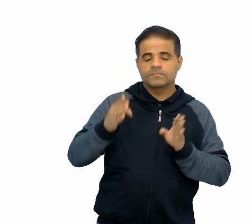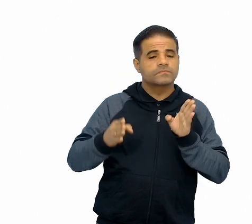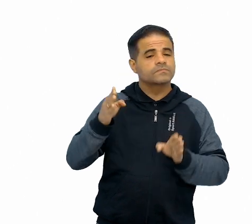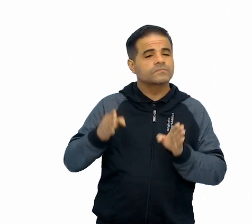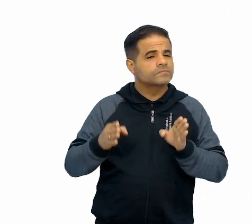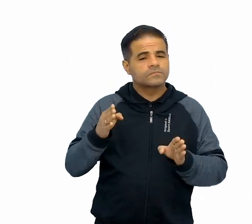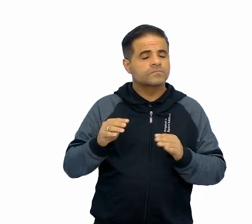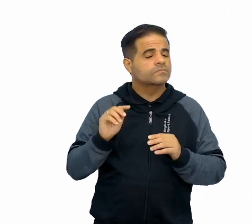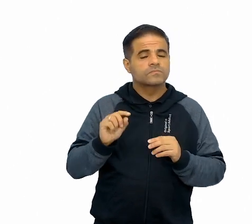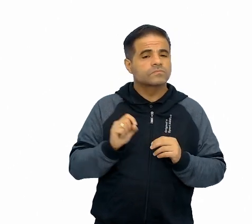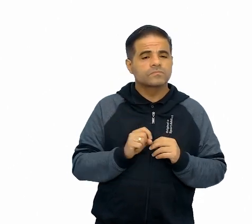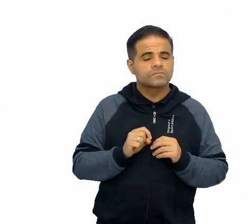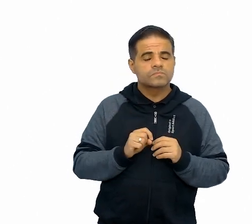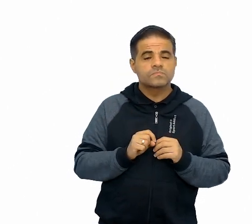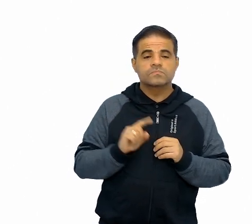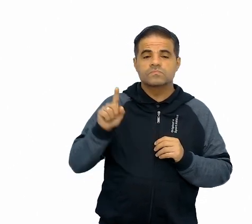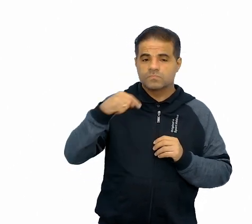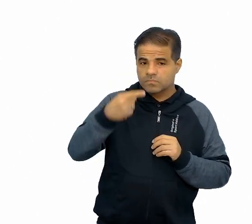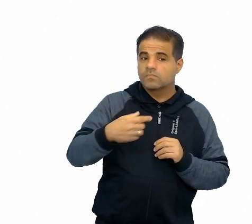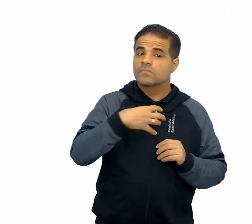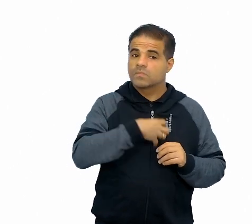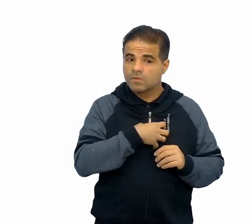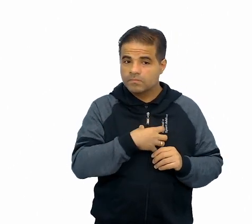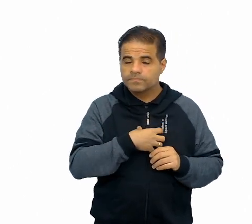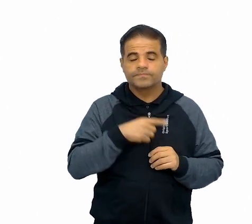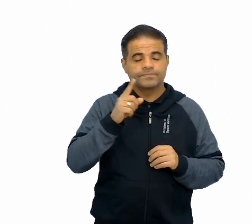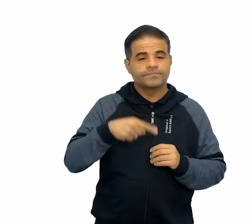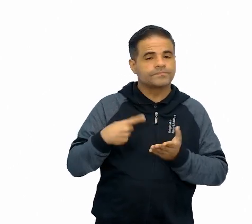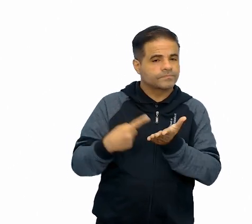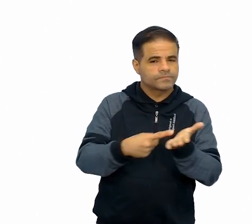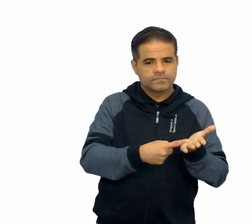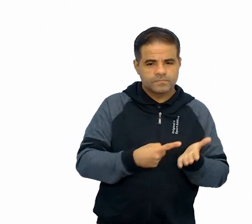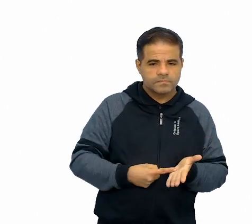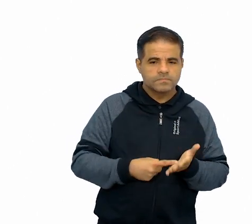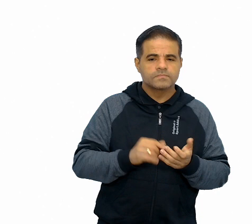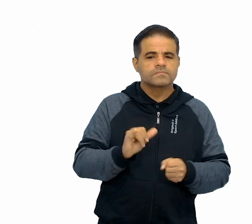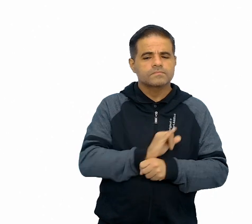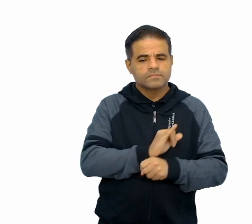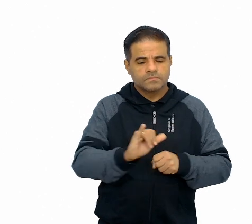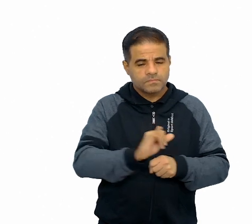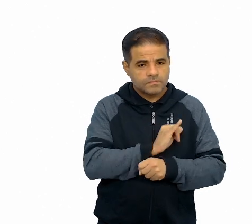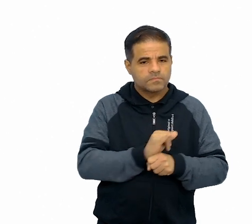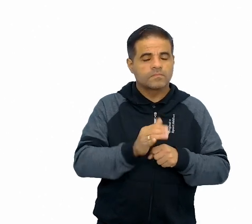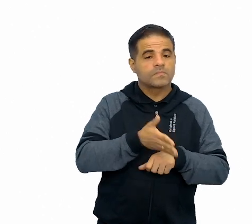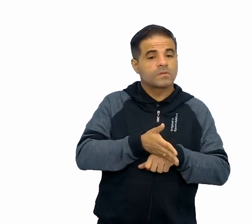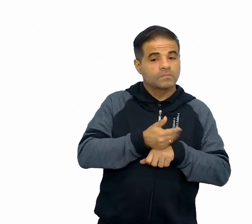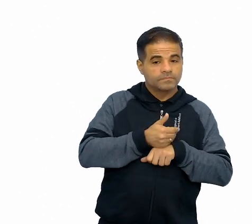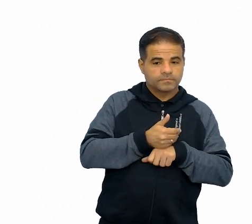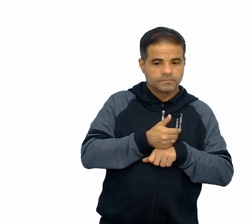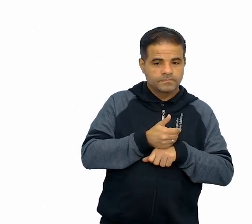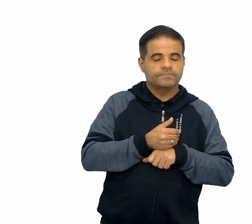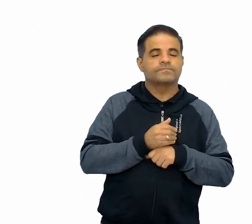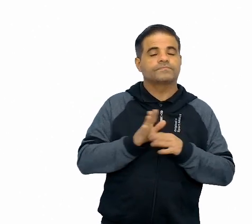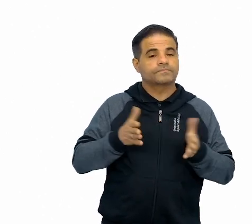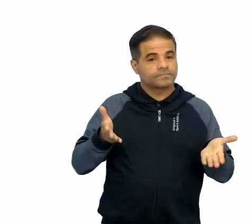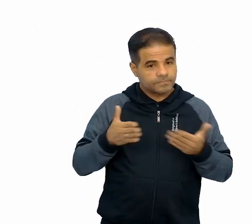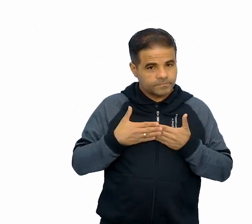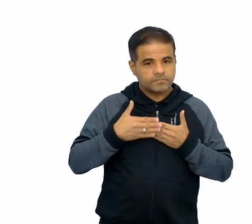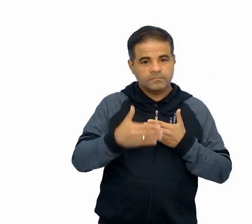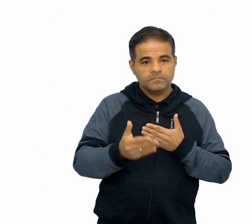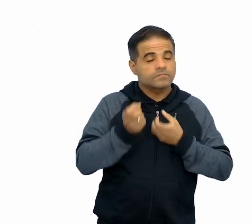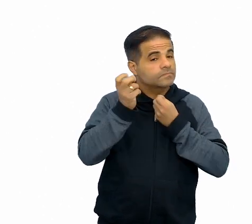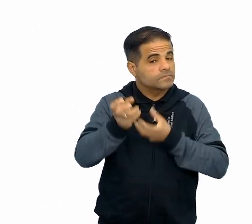momento, uma segunda forma, é pela combinação das estratégias de antecipação. Então, a partir